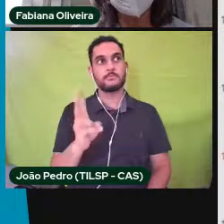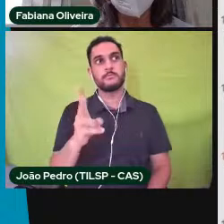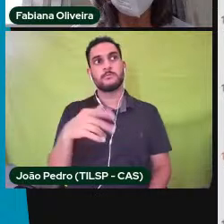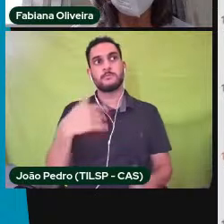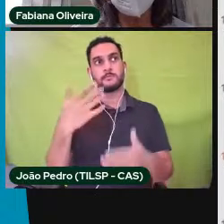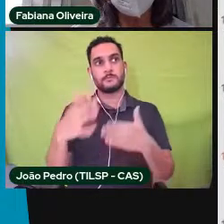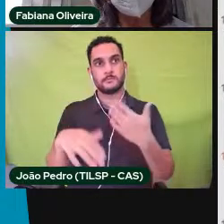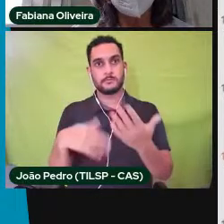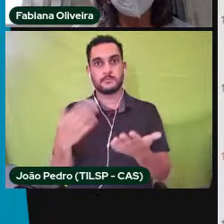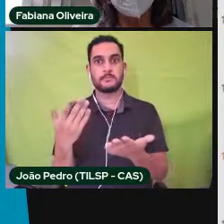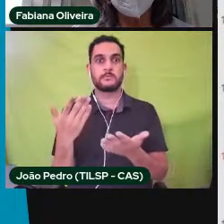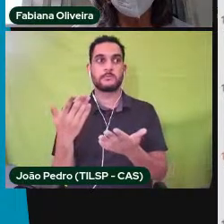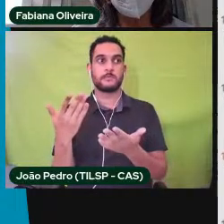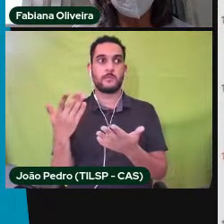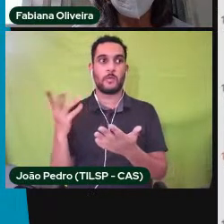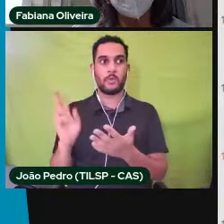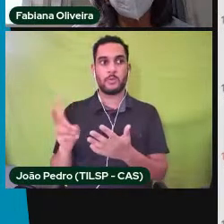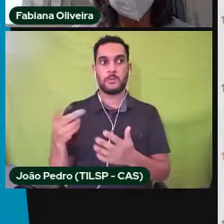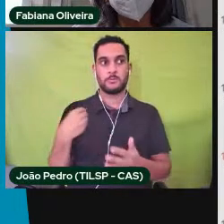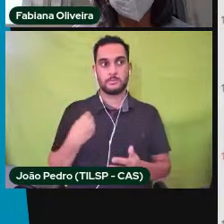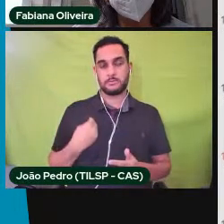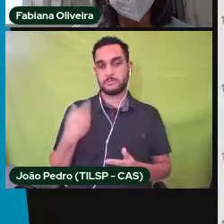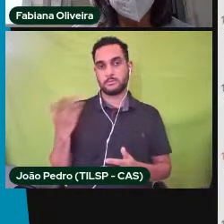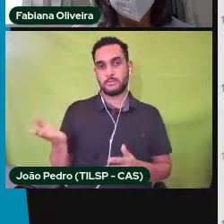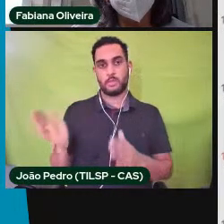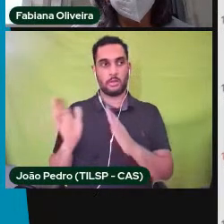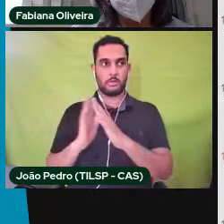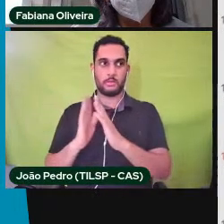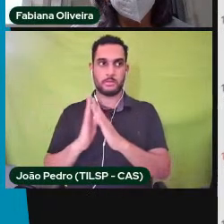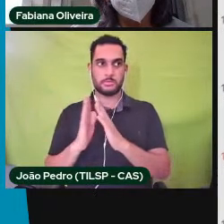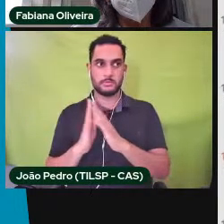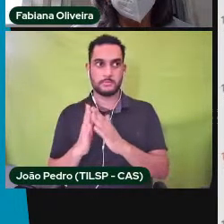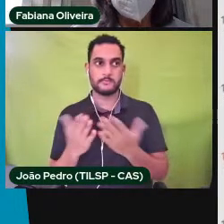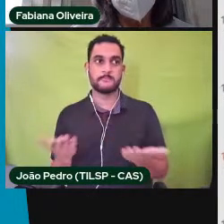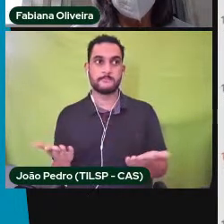em casa, ou seja, morrer em casa.